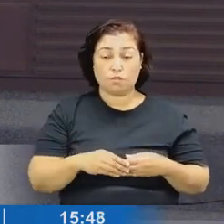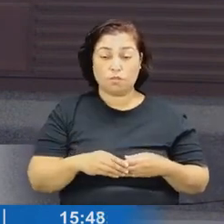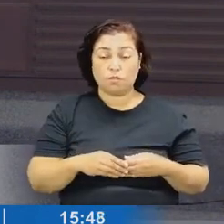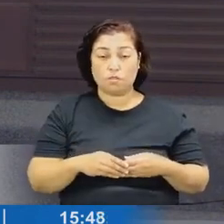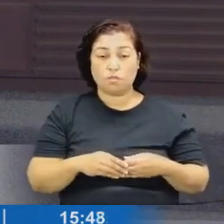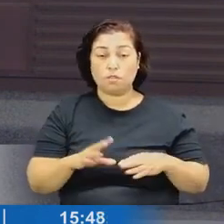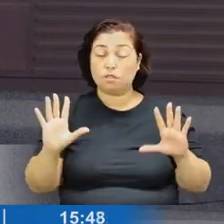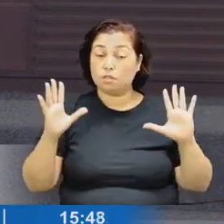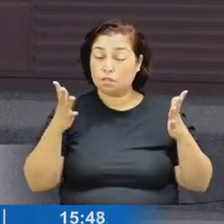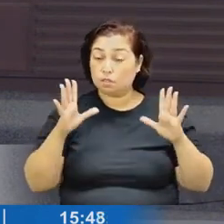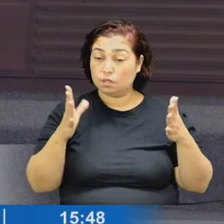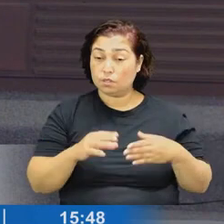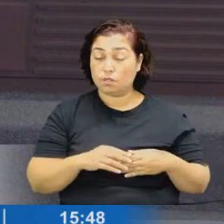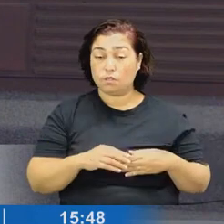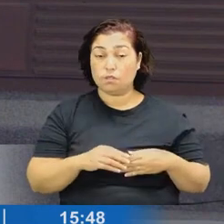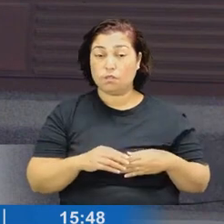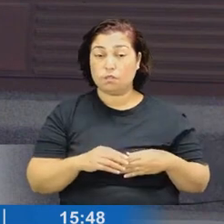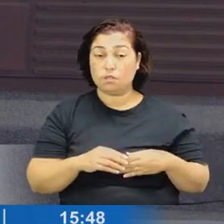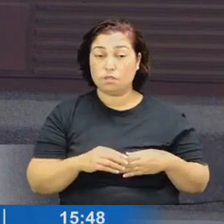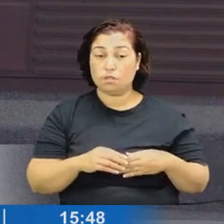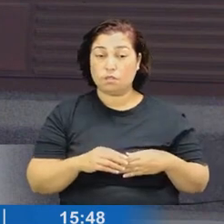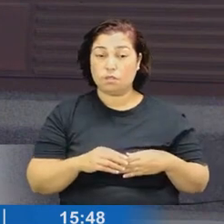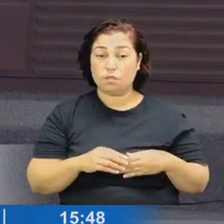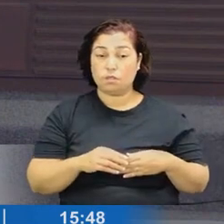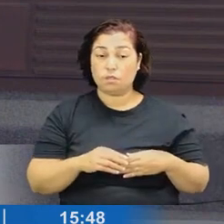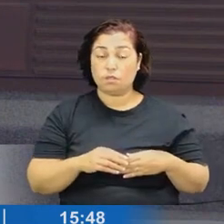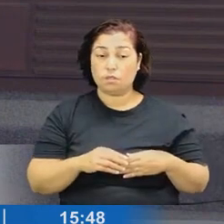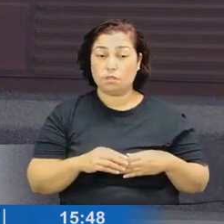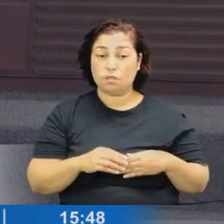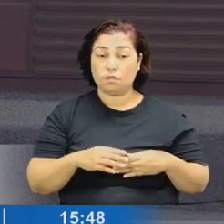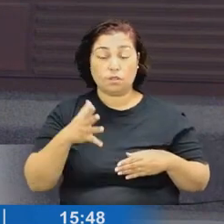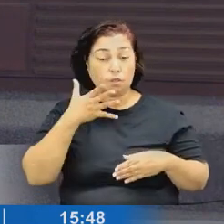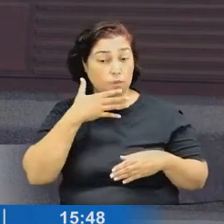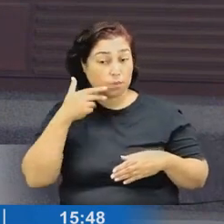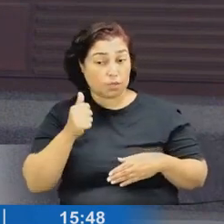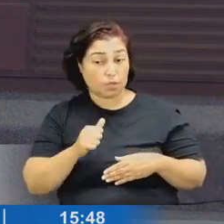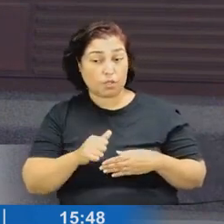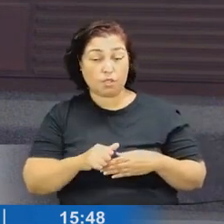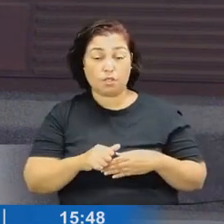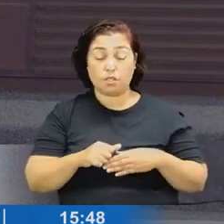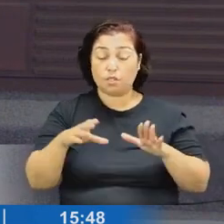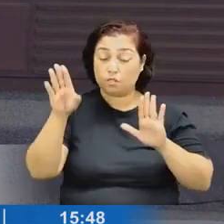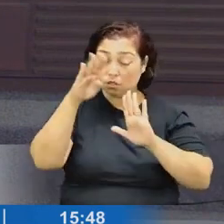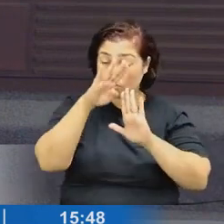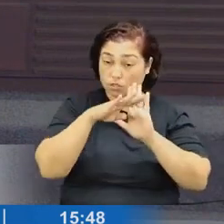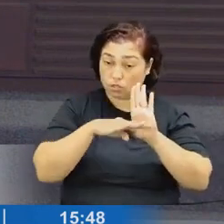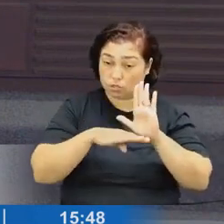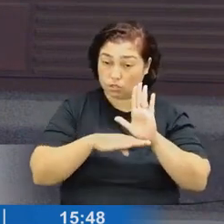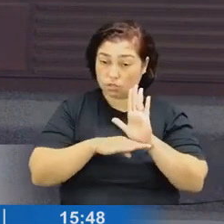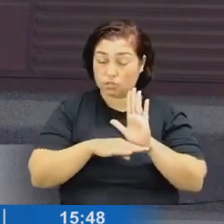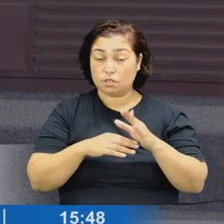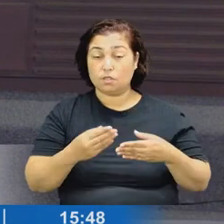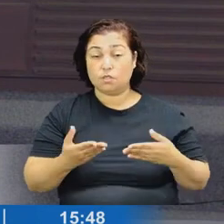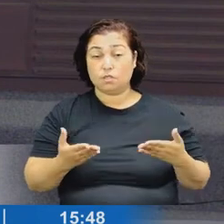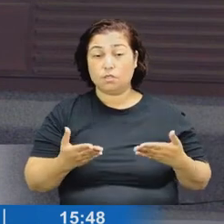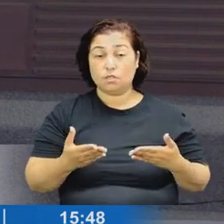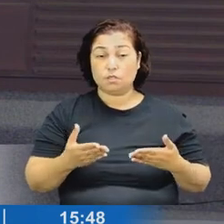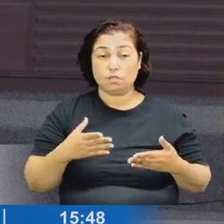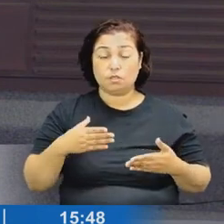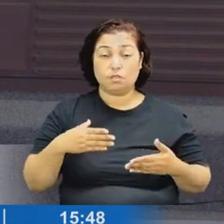aplaudia sorriso amarelo depois no final vamos melhorar isso aqui Botei os elementos emocionais dentro do discurso